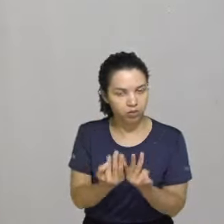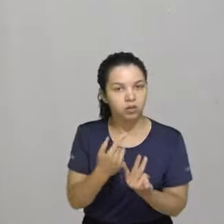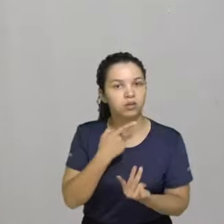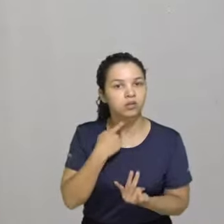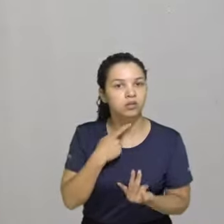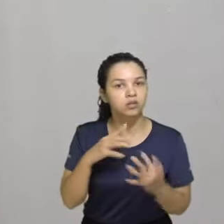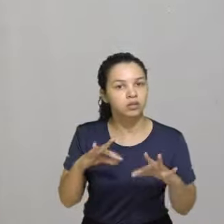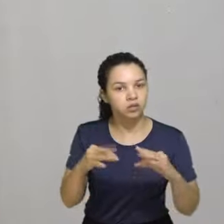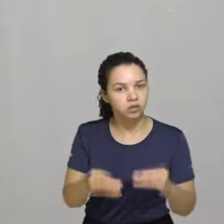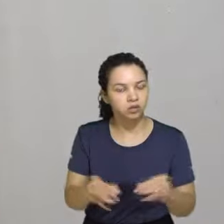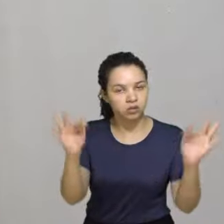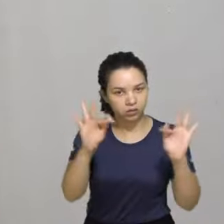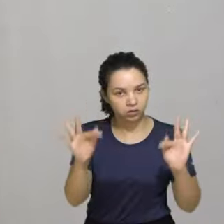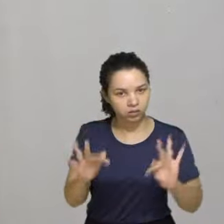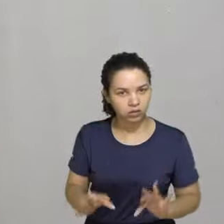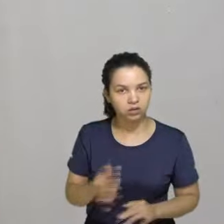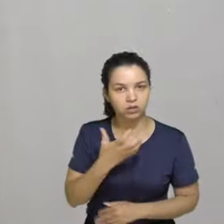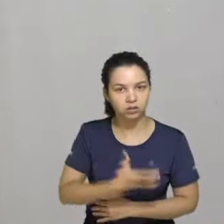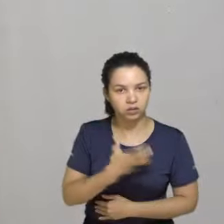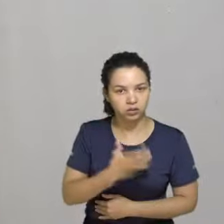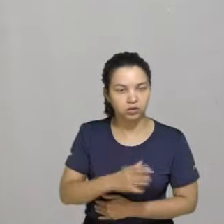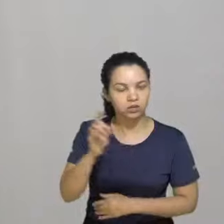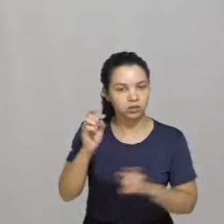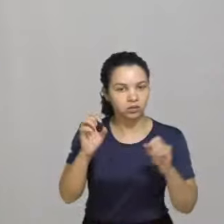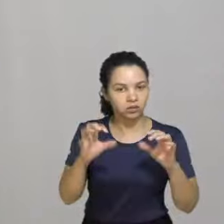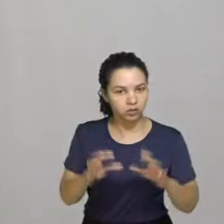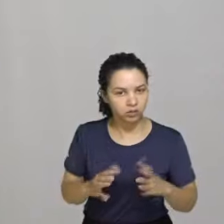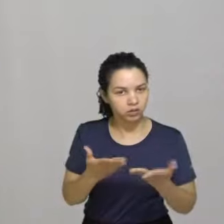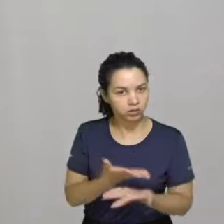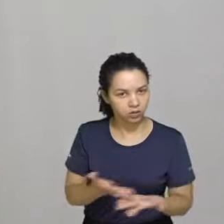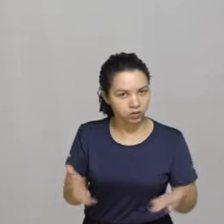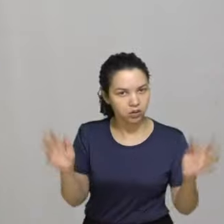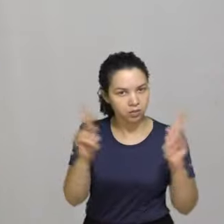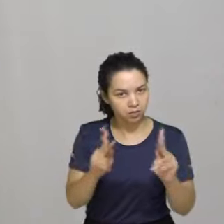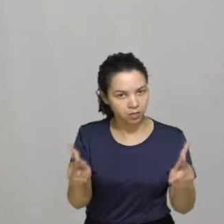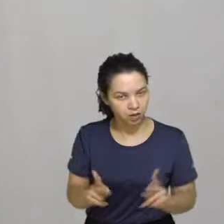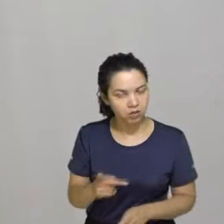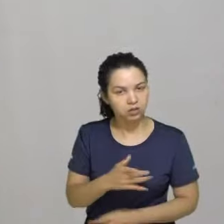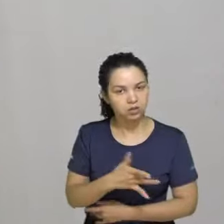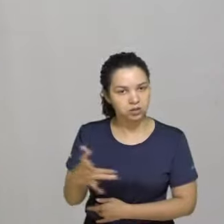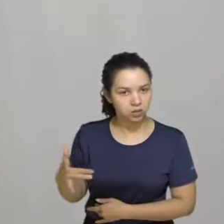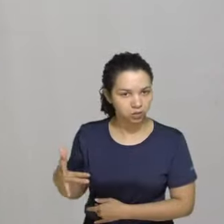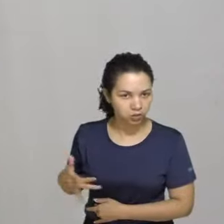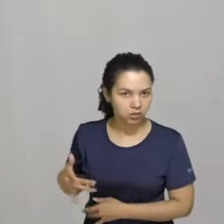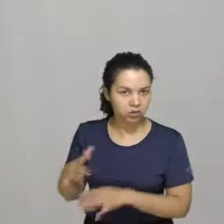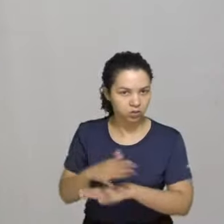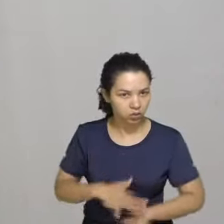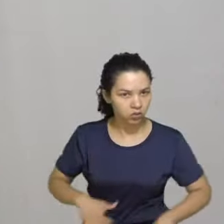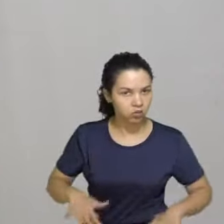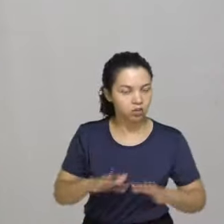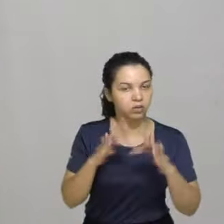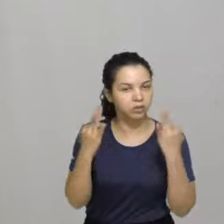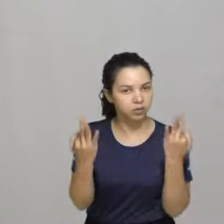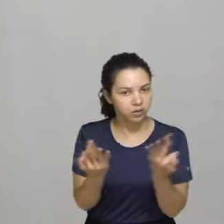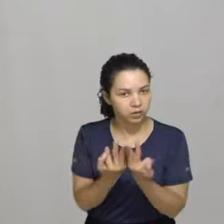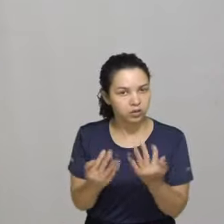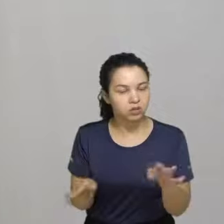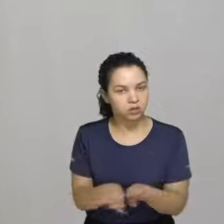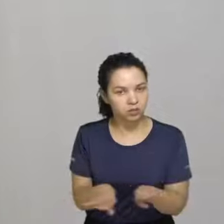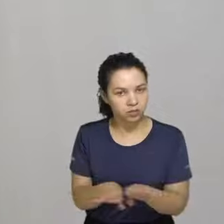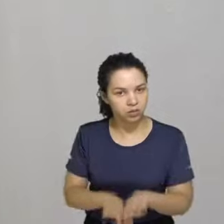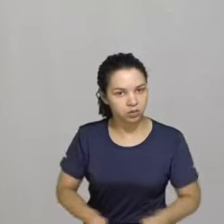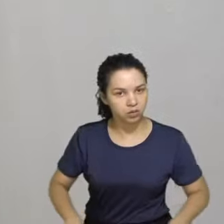um feliz e santo Natal. Que Deus nos oportunize muita paz e muita saúde a nós, às nossas famílias e a todos que